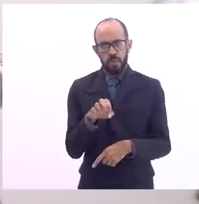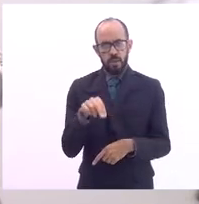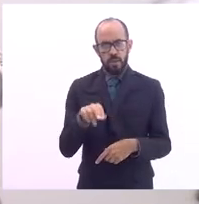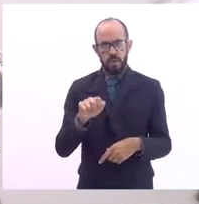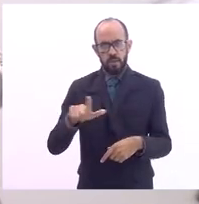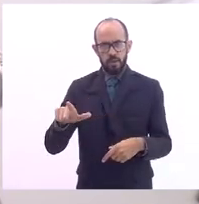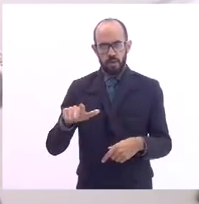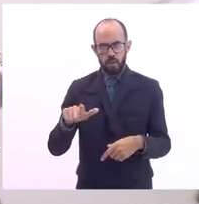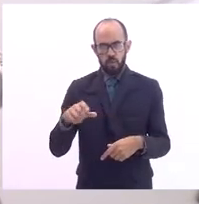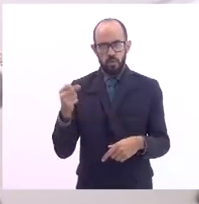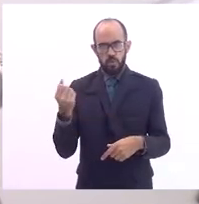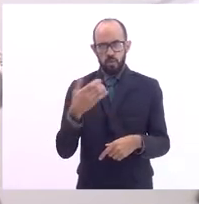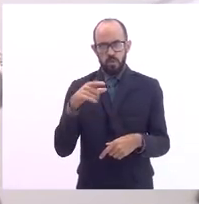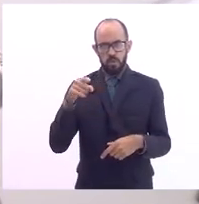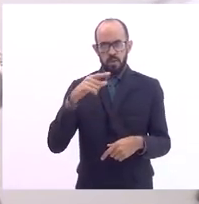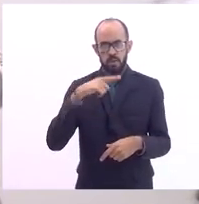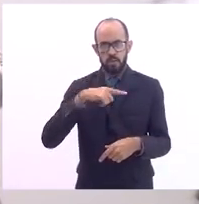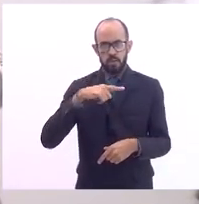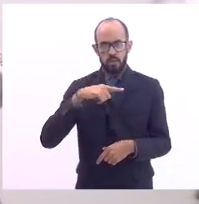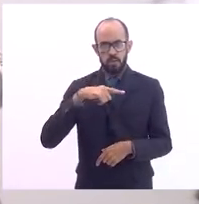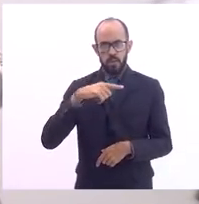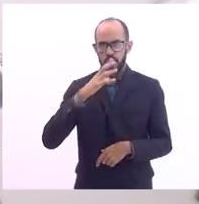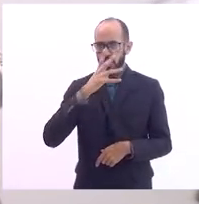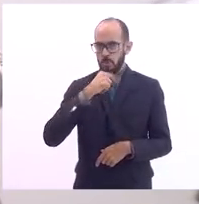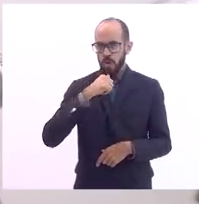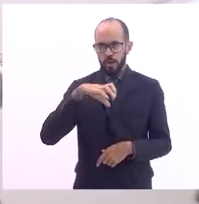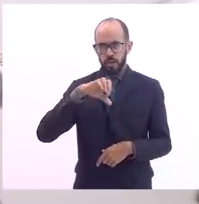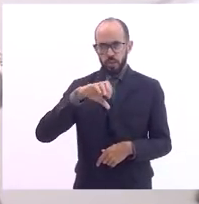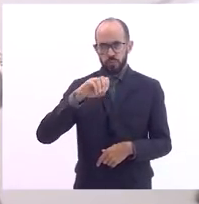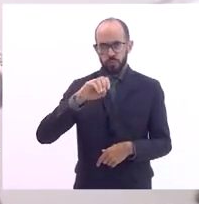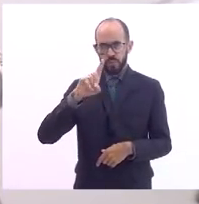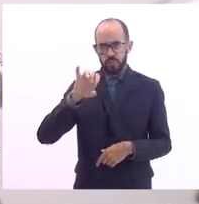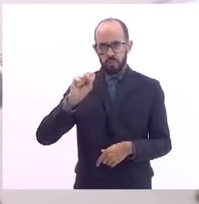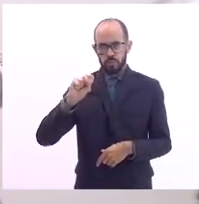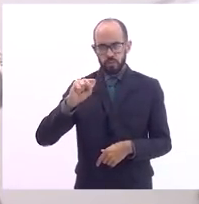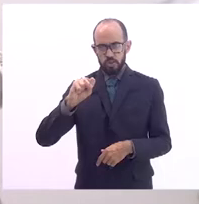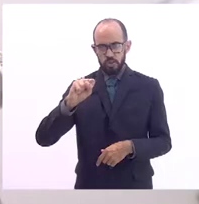leva 90 dias para atender uma demanda